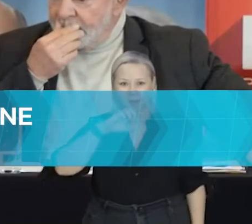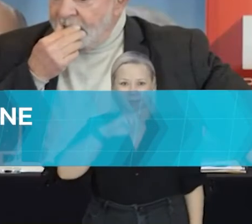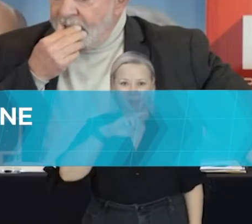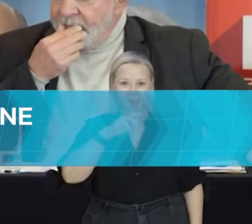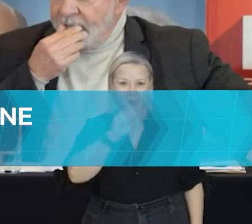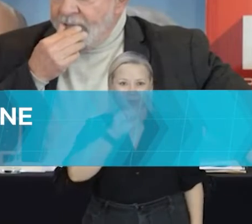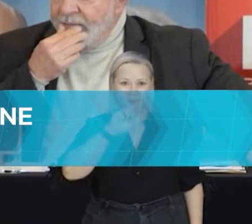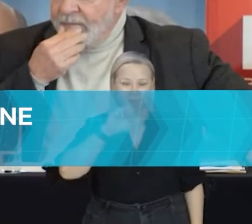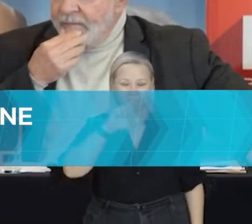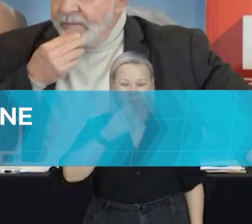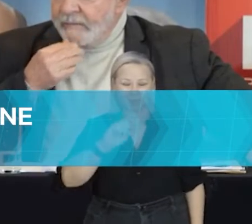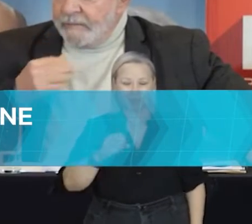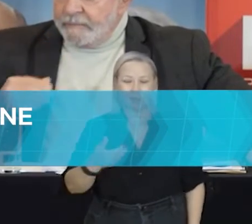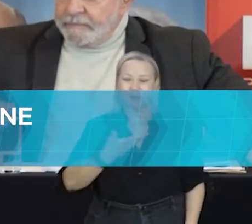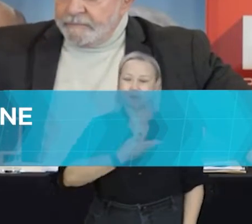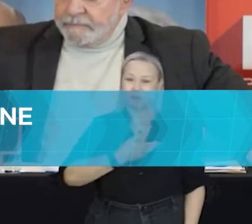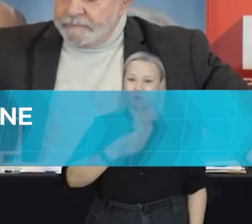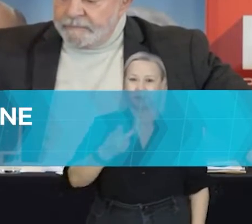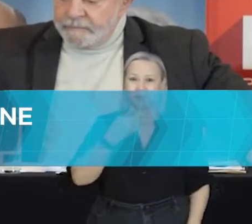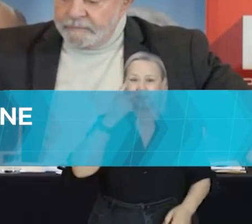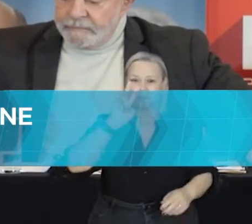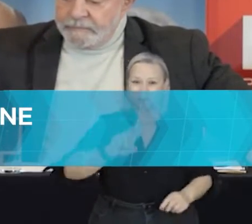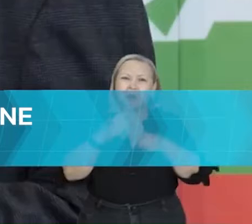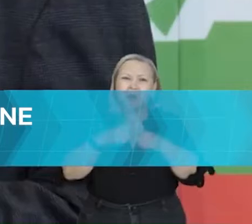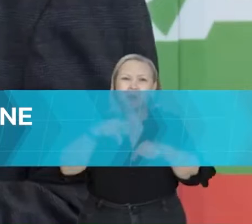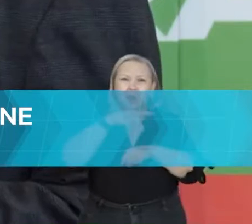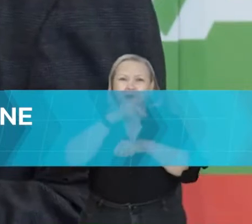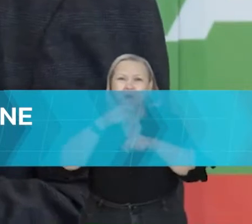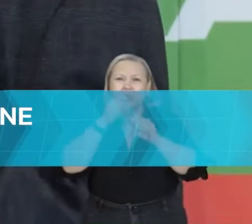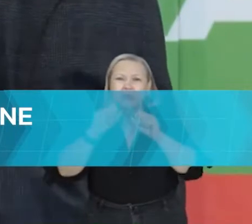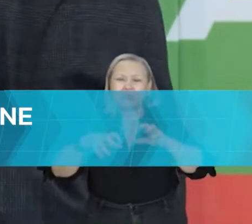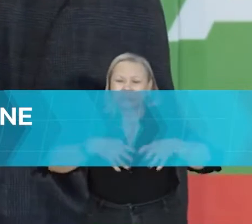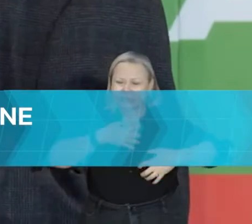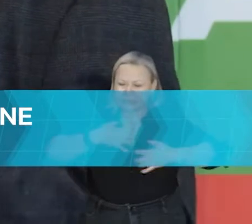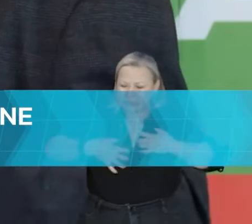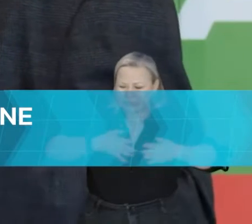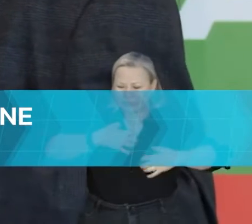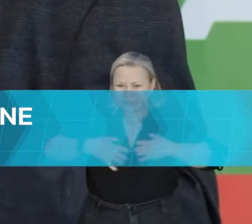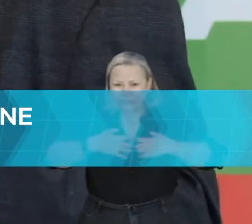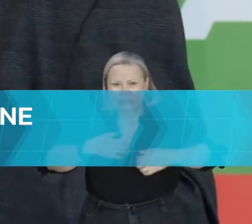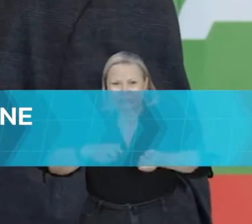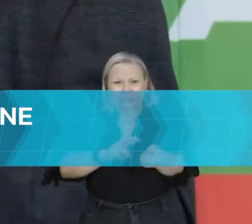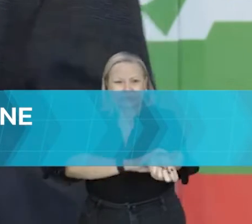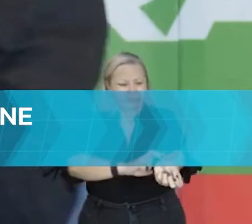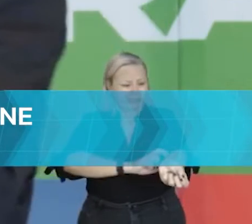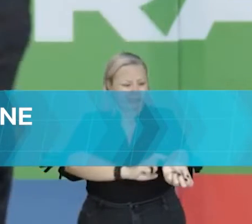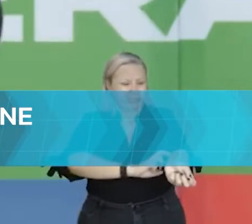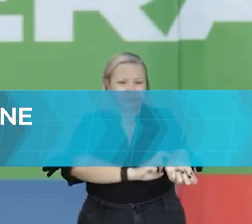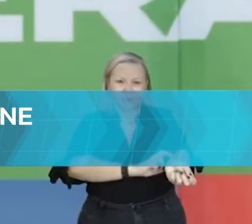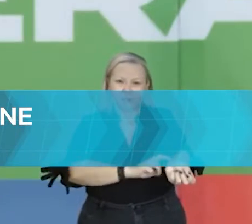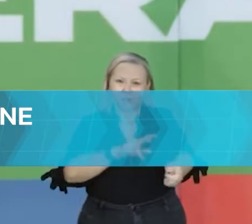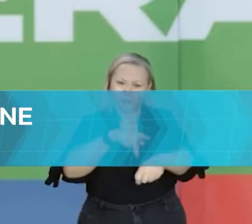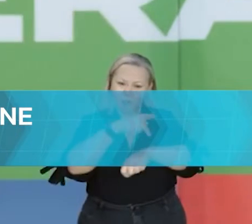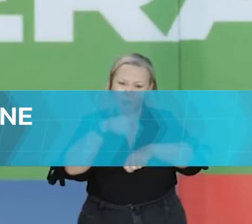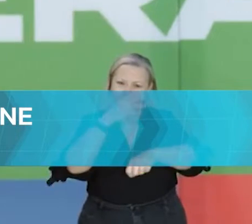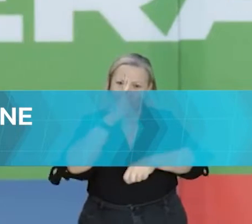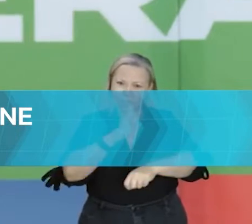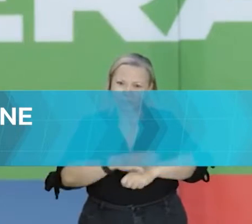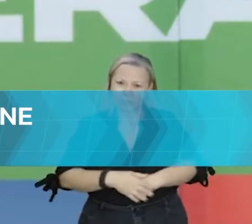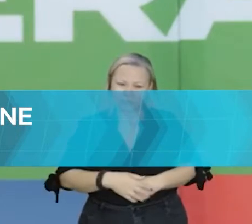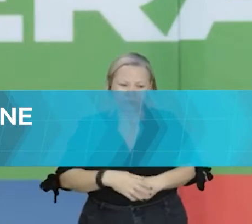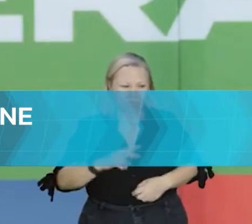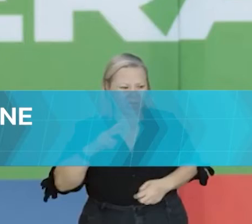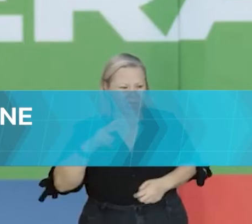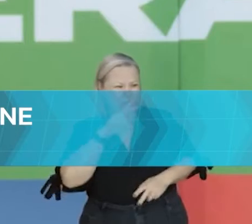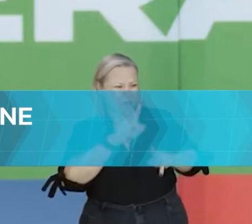e o candidato ao governo de São Paulo Fernando Haddad em seu discurso o Lula prometeu reduzir o preço do Querosene de aviação